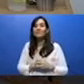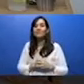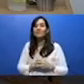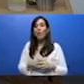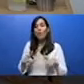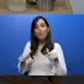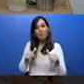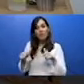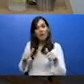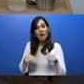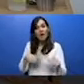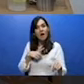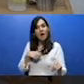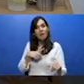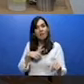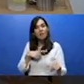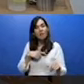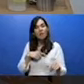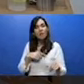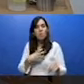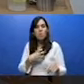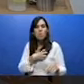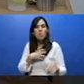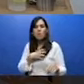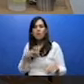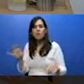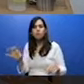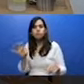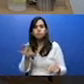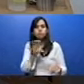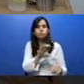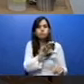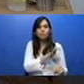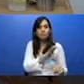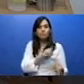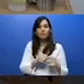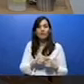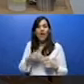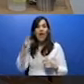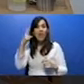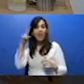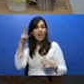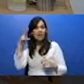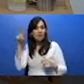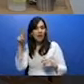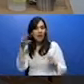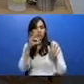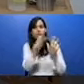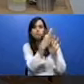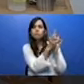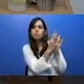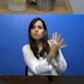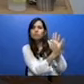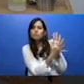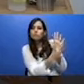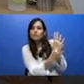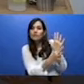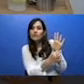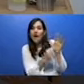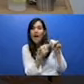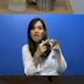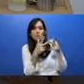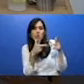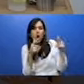trabalho vai ter alguns momentos. Primeiro momento, serão relembrados e listados as informações sobre o